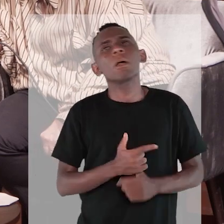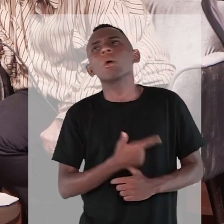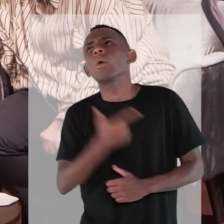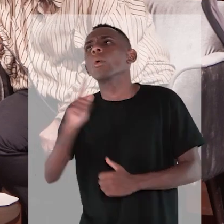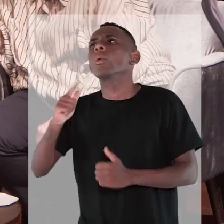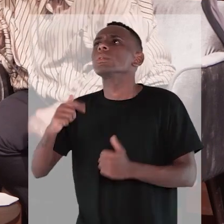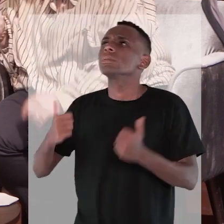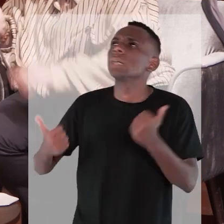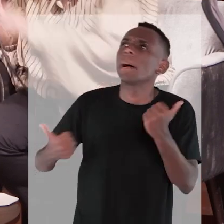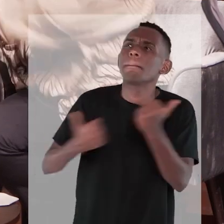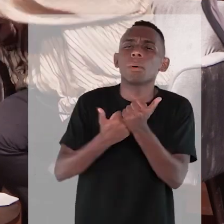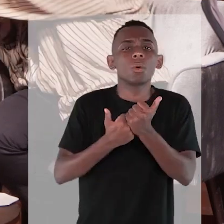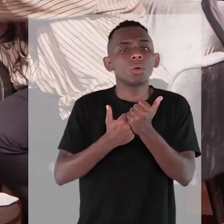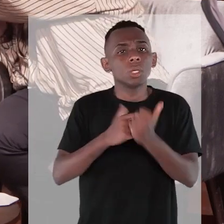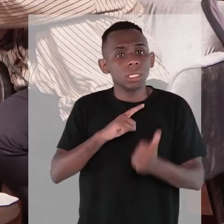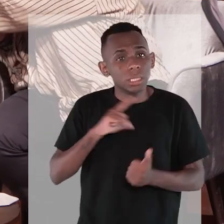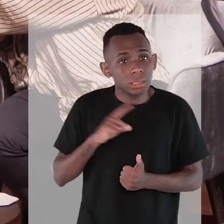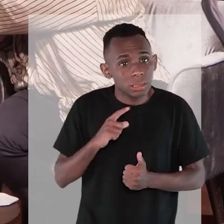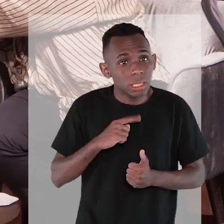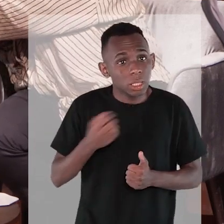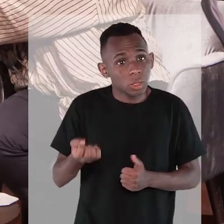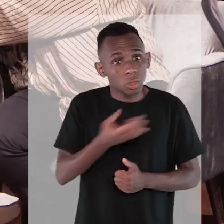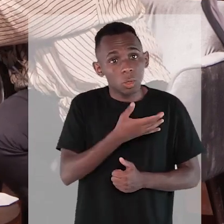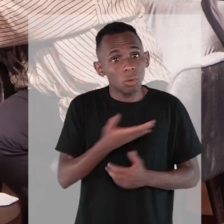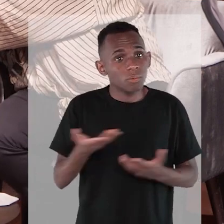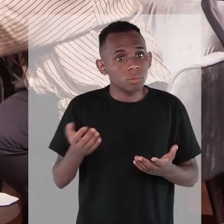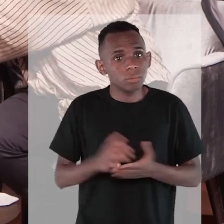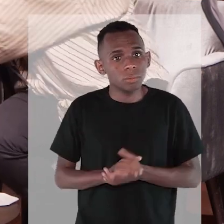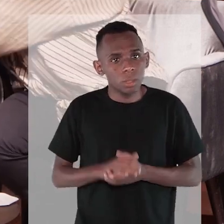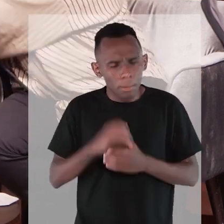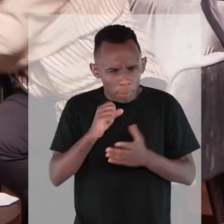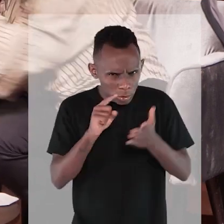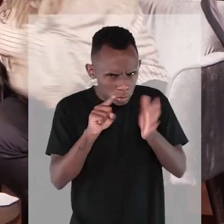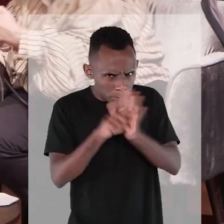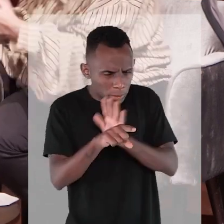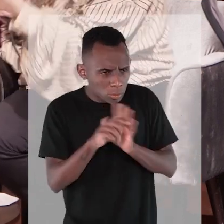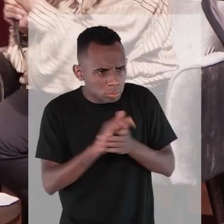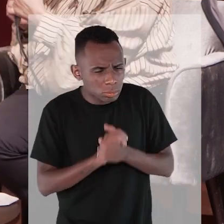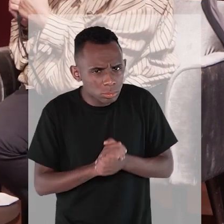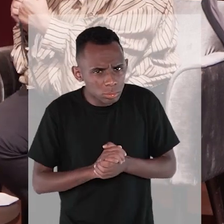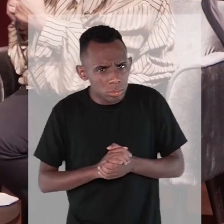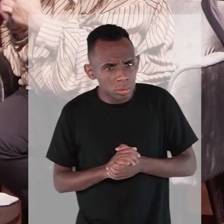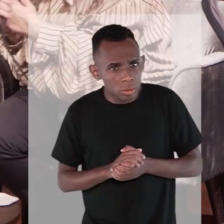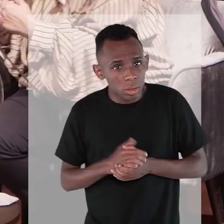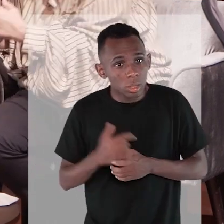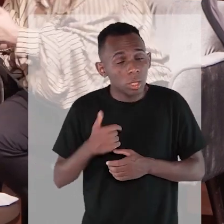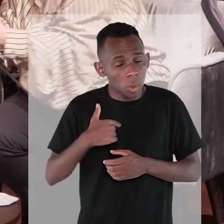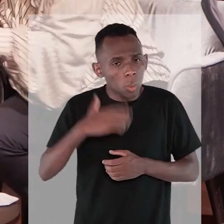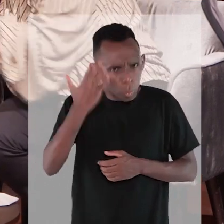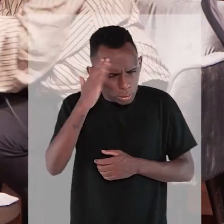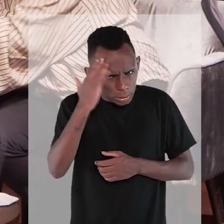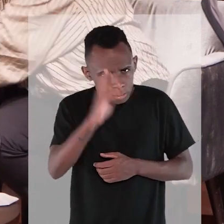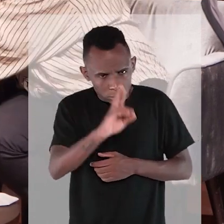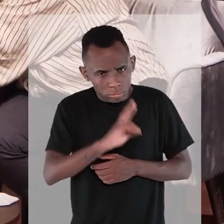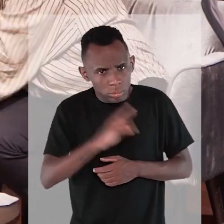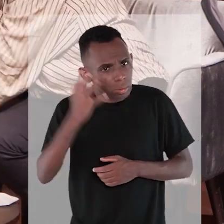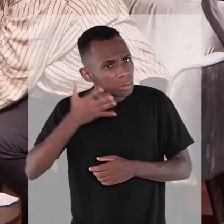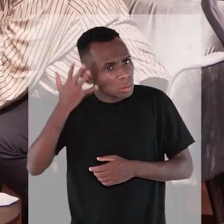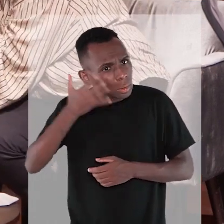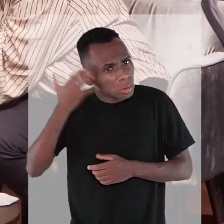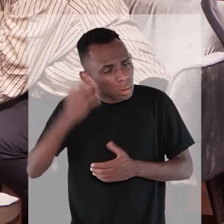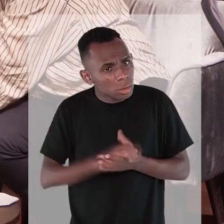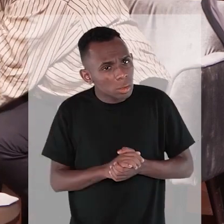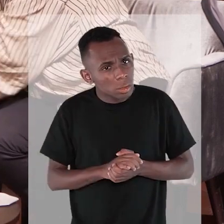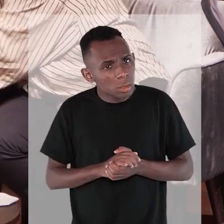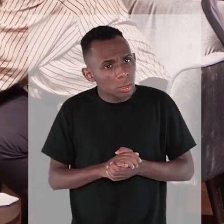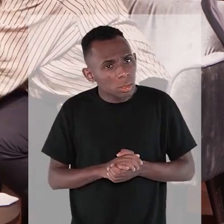tem tal capilaridade numa nação moderna? Posso fazer uma pergunta aqui? Eu entendi o que você falou, mas